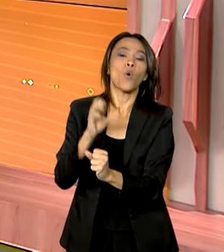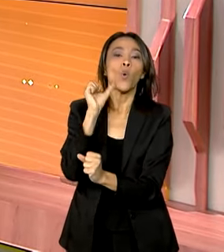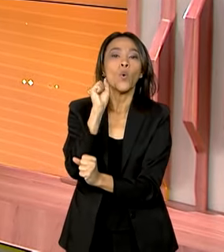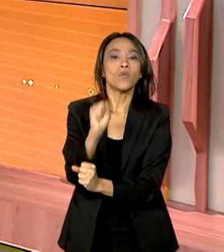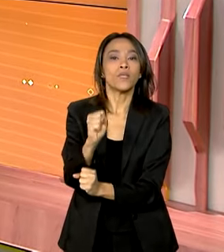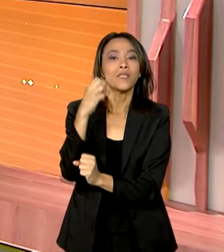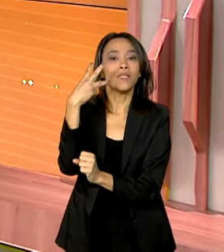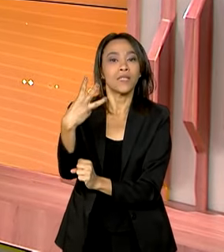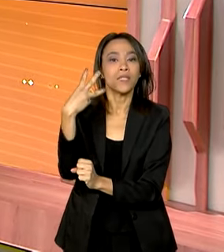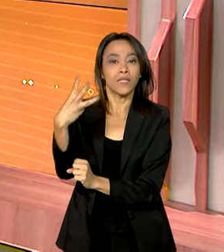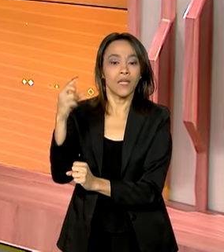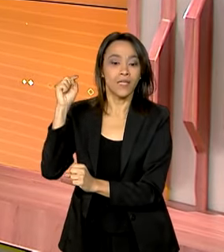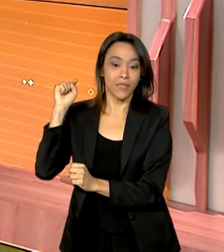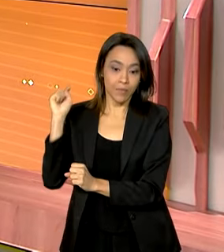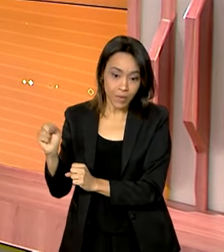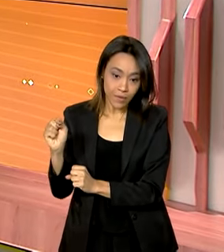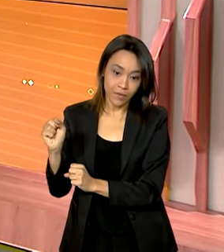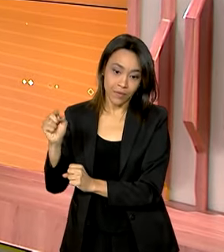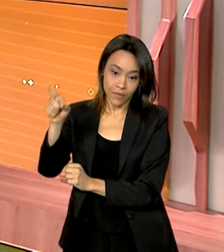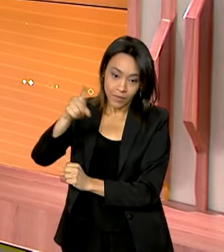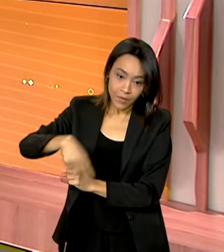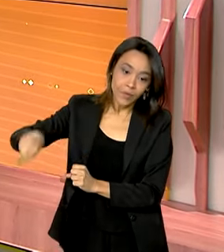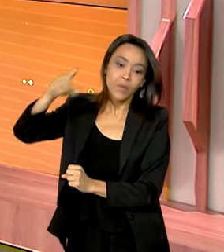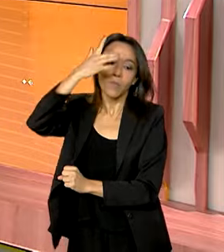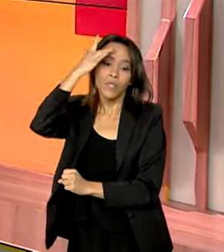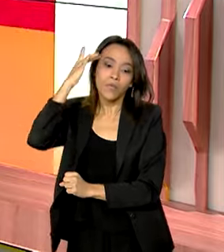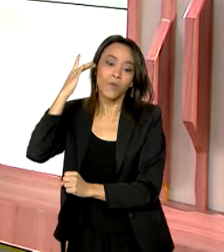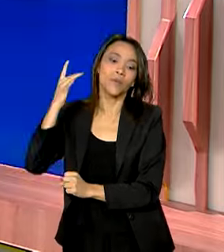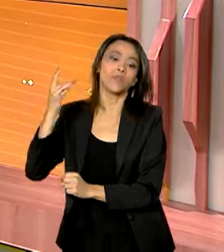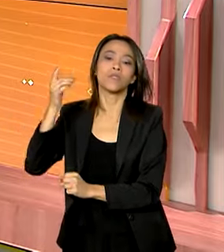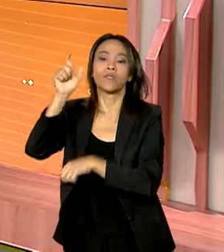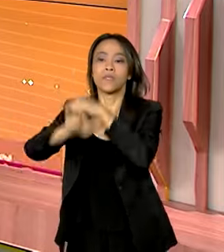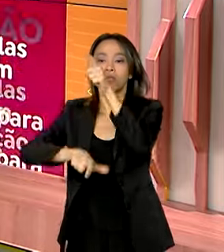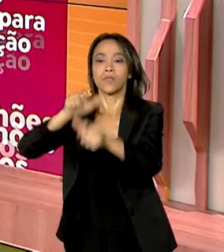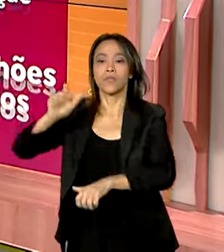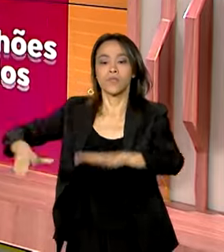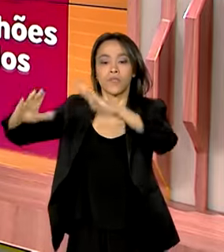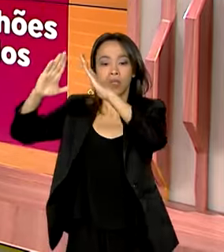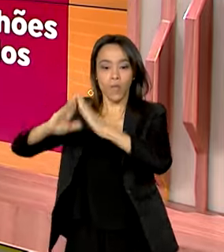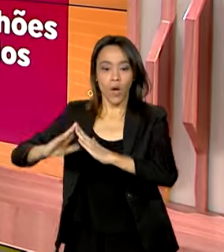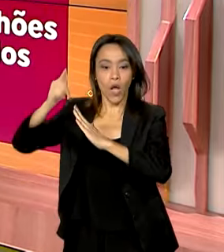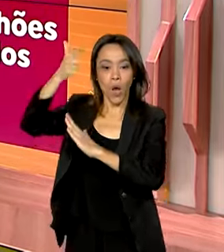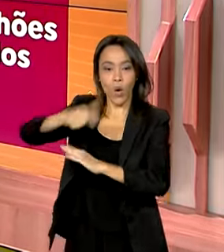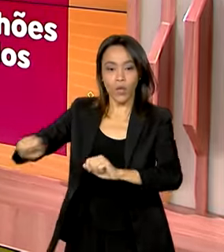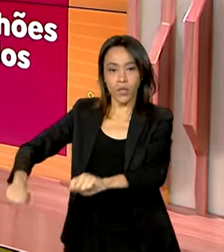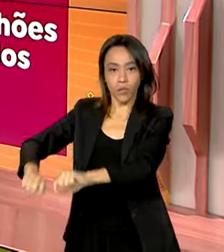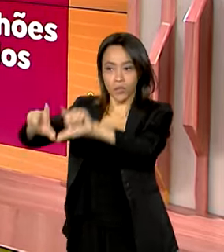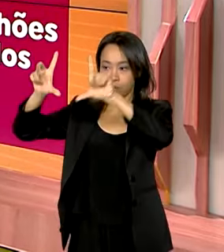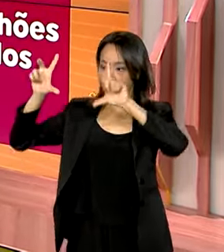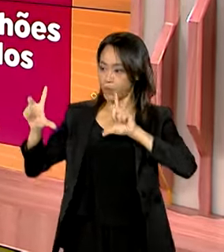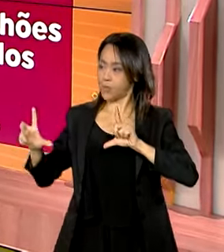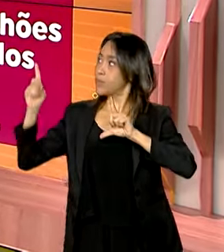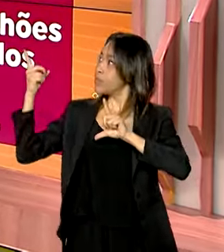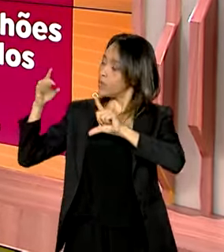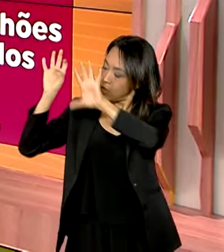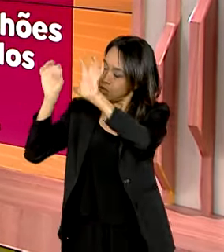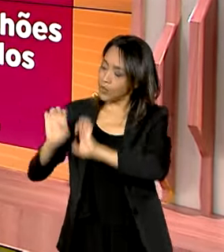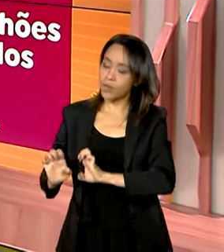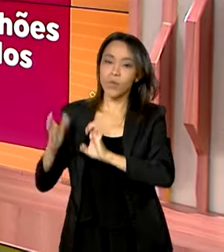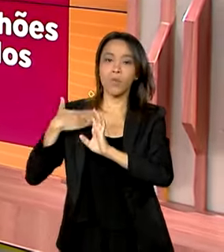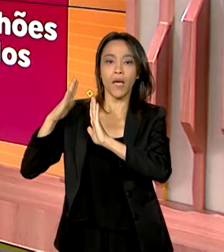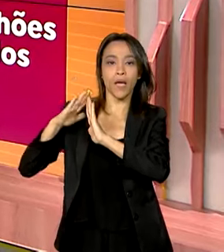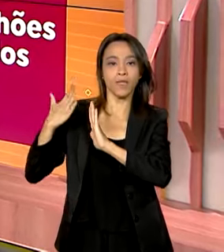833 pessoas lá no estado. A gente vê aqui na próxima tela, infraestrutura, Minha Casa Minha